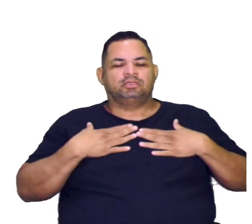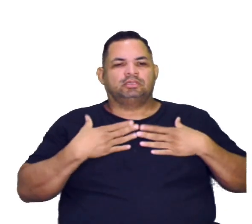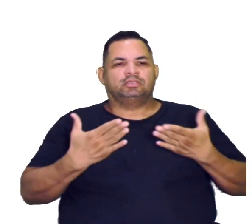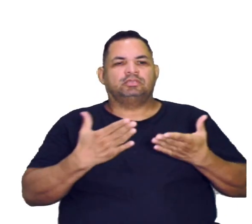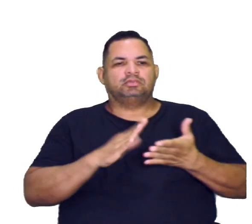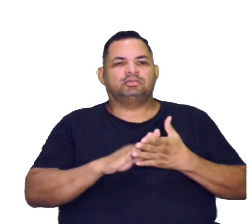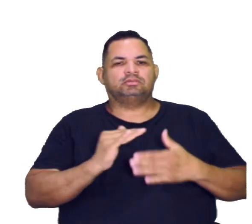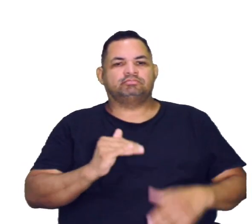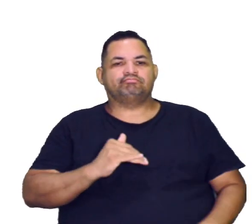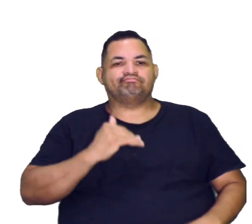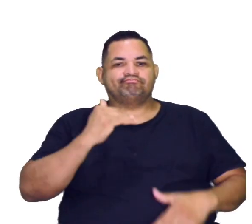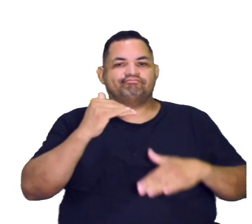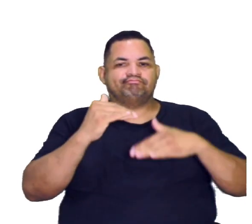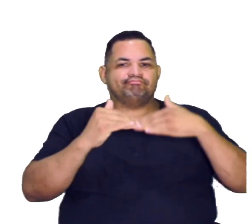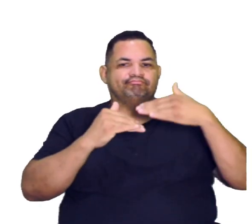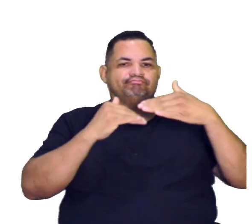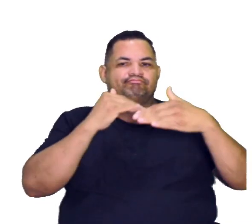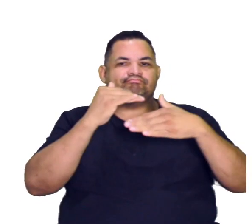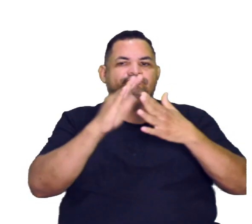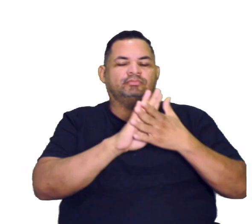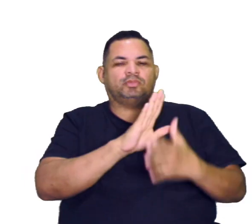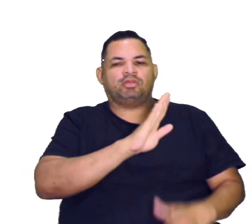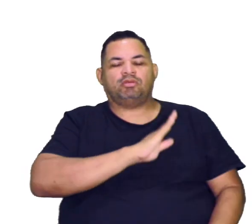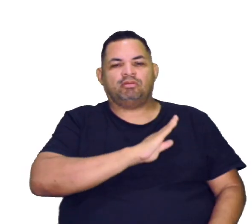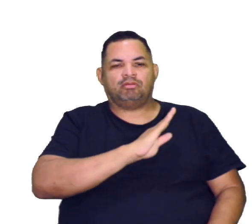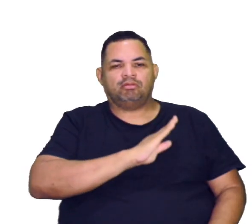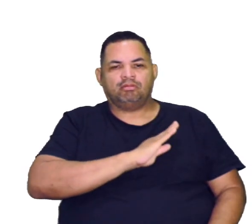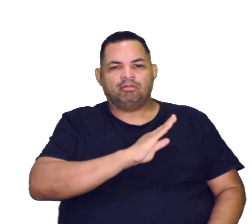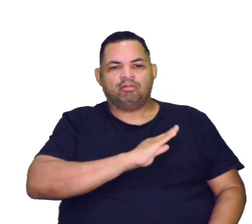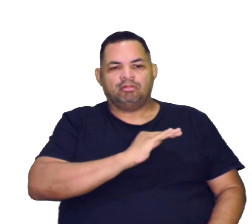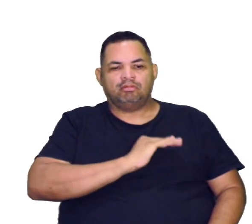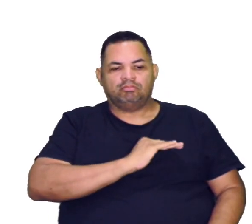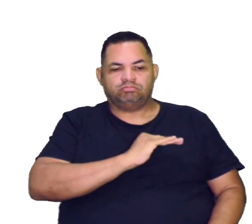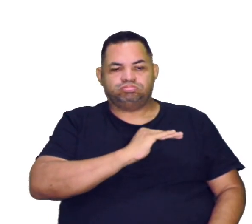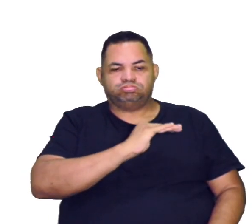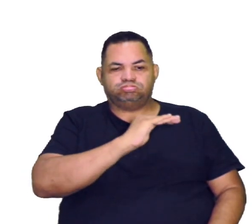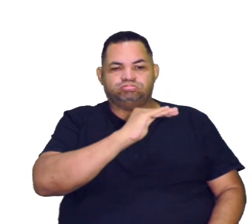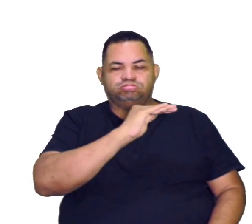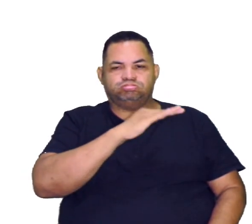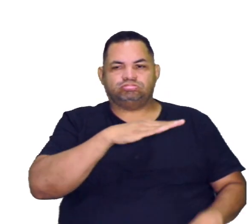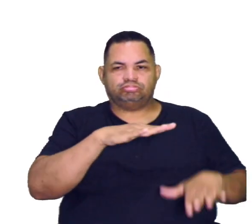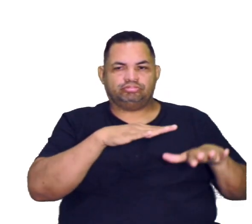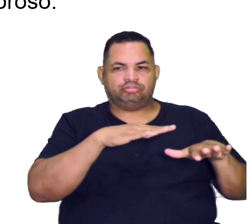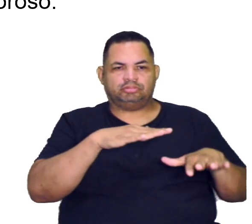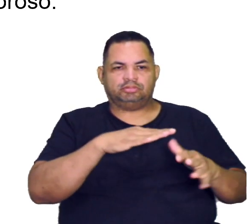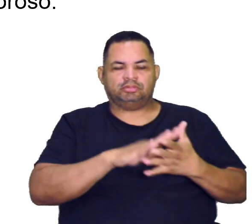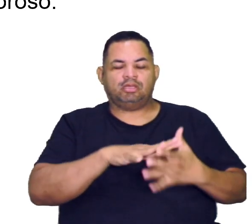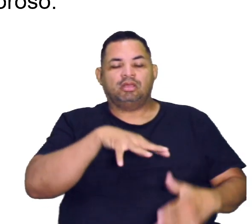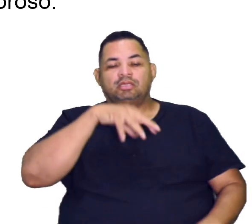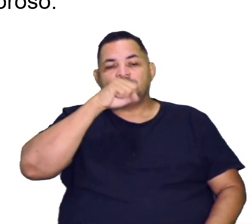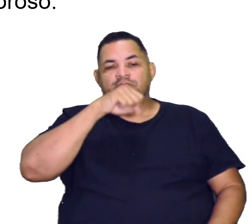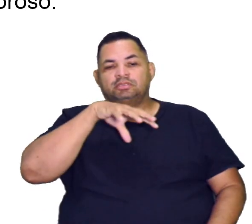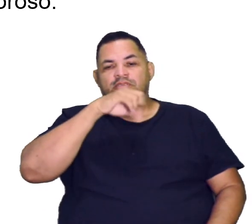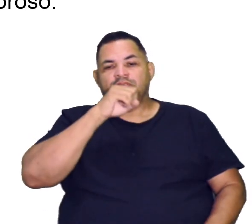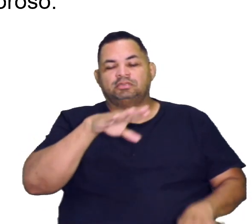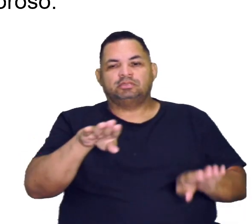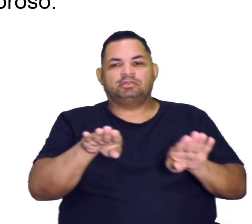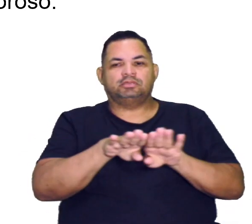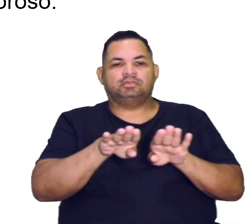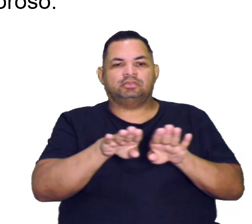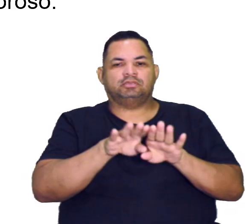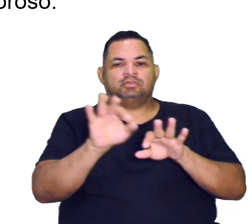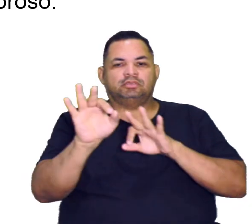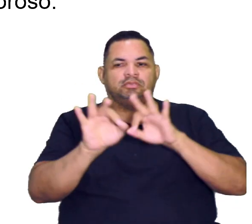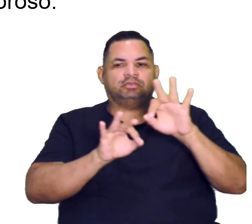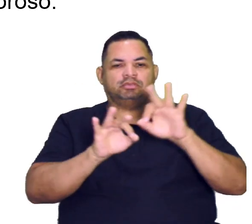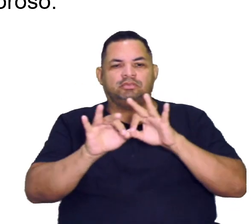aumentar gradativamente a minha frequência cardíaca, né? No caso aí a minha respiração. Ele vai aí